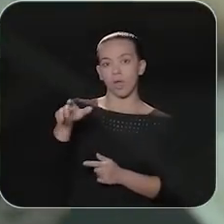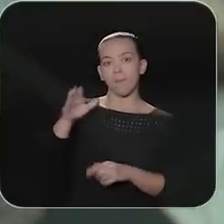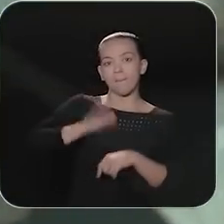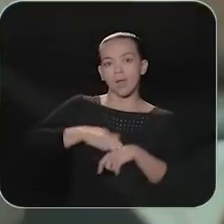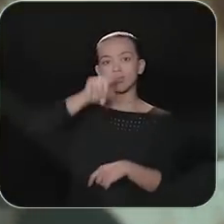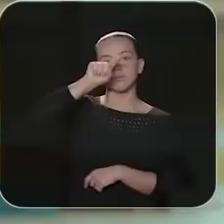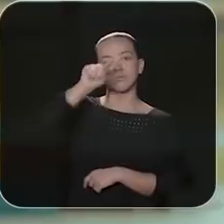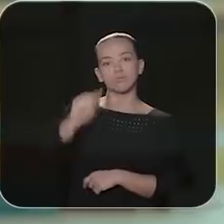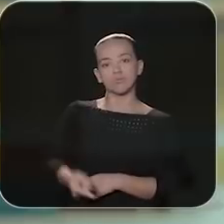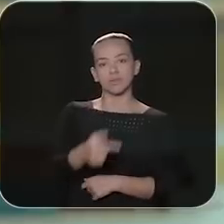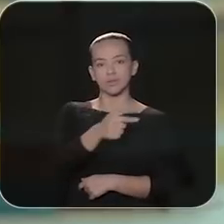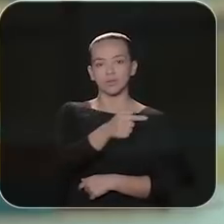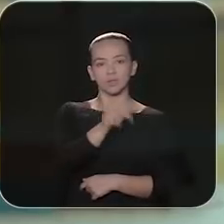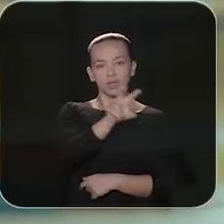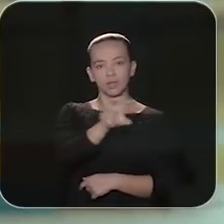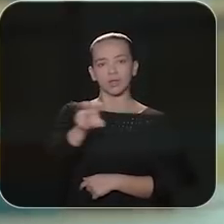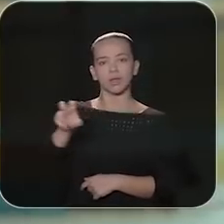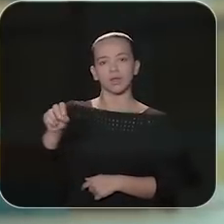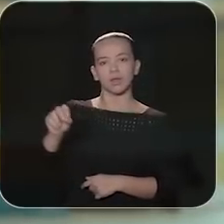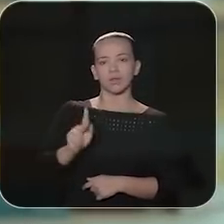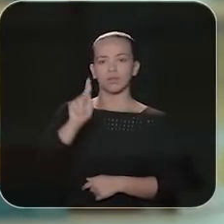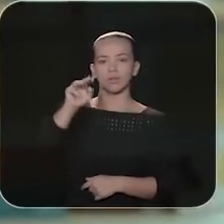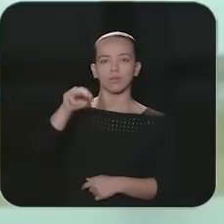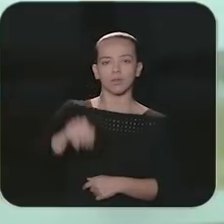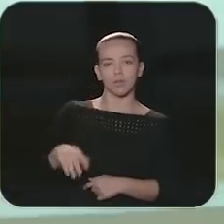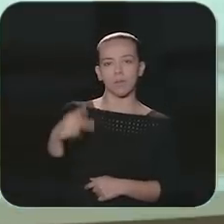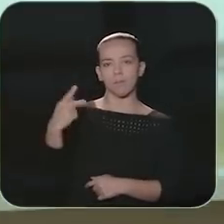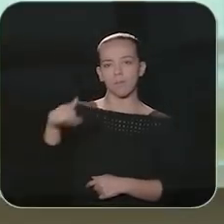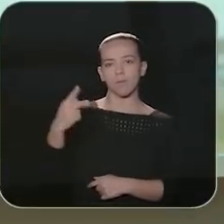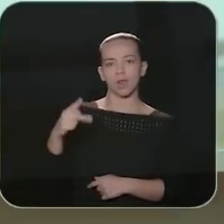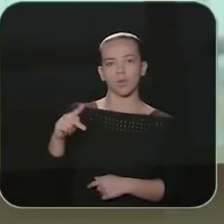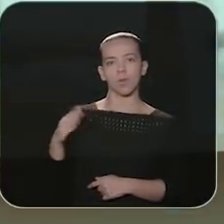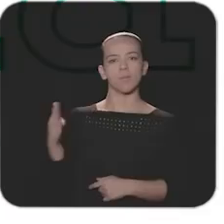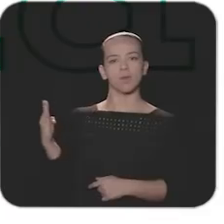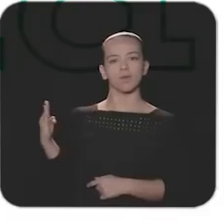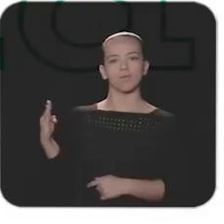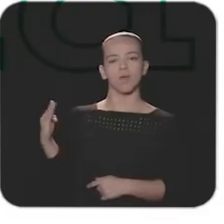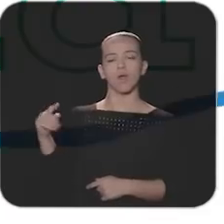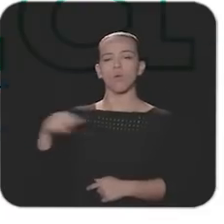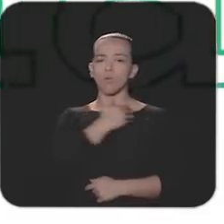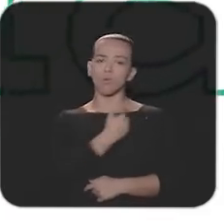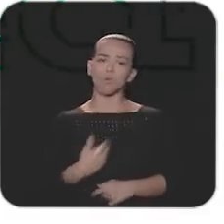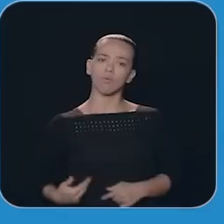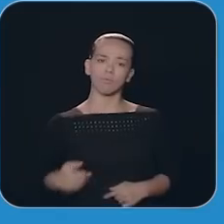formação. Pretendo ser professor a partir de janeiro de 2019.